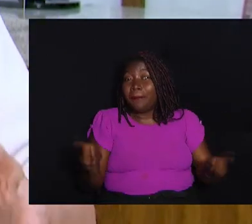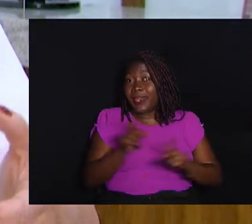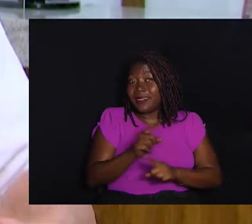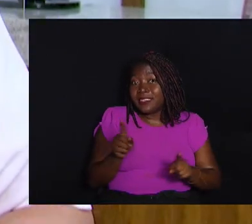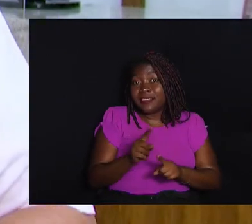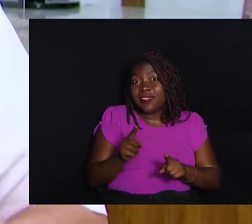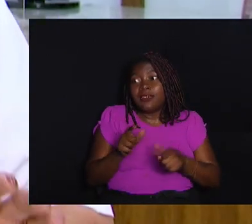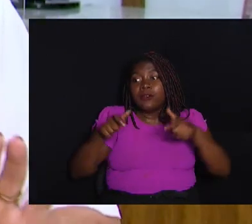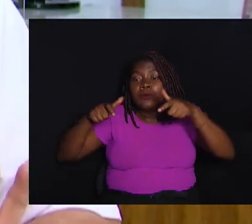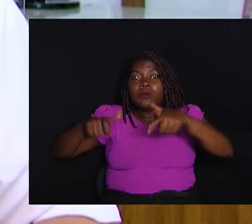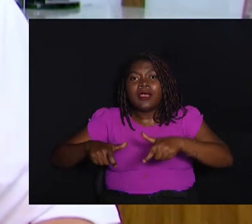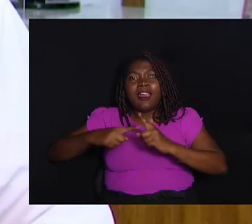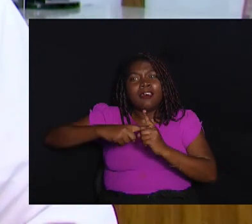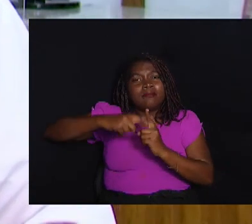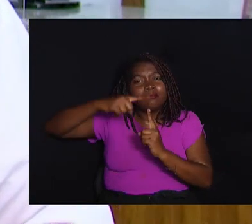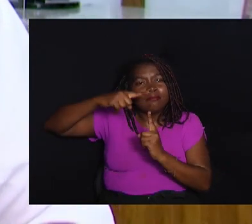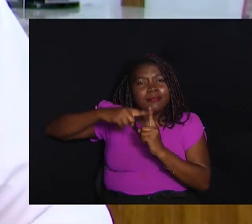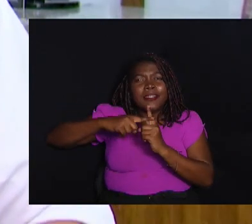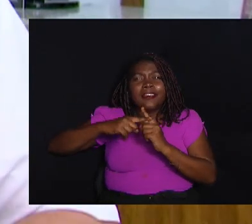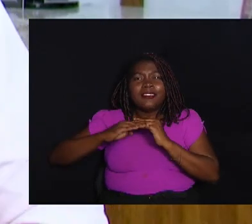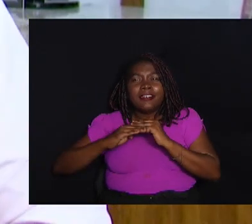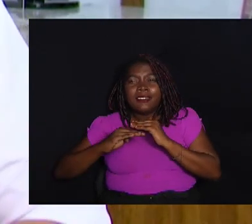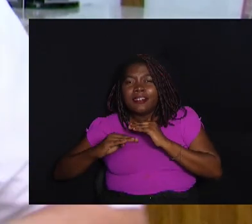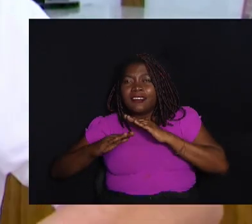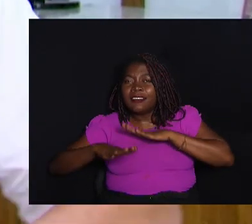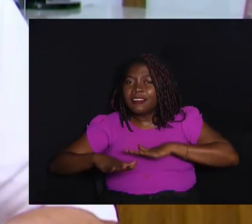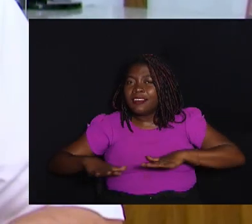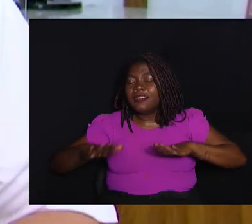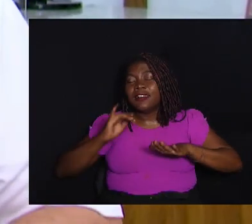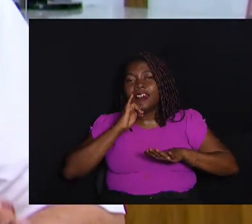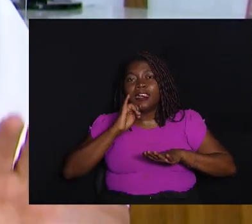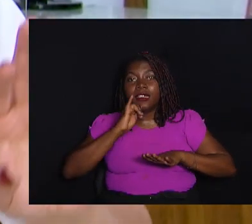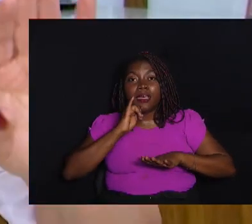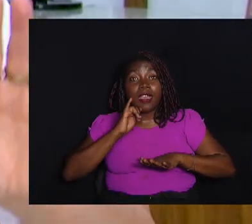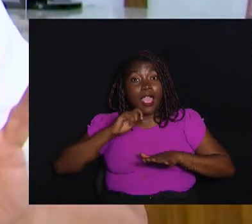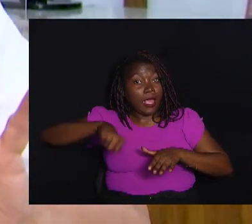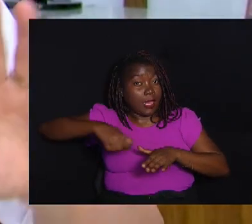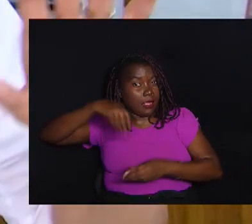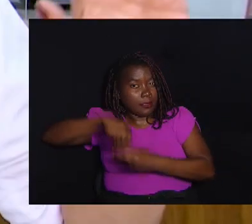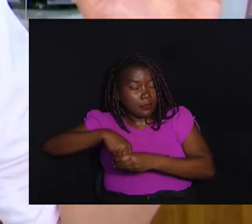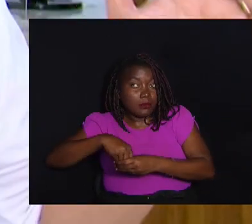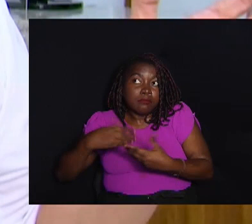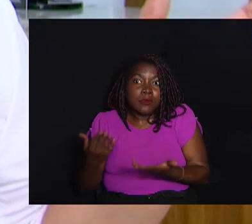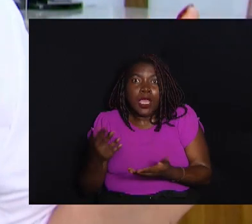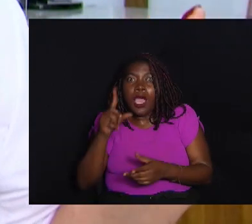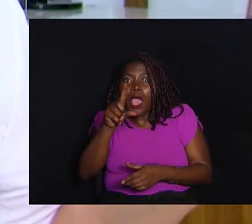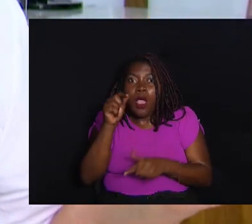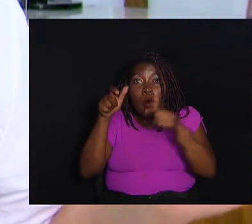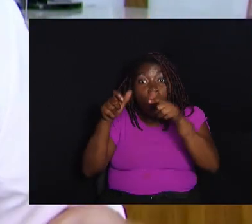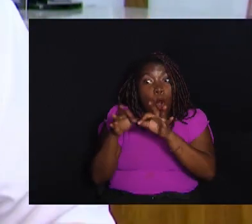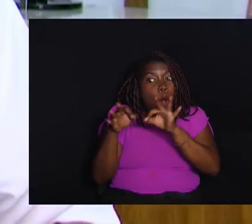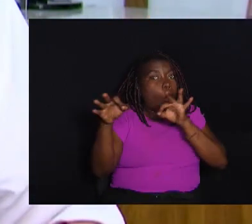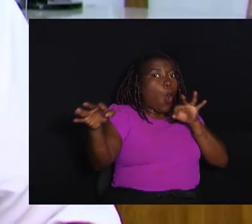num lugar que a temperatura é mais amena, tá? Então, tipo, é na cozinha, então põe num lugar longe do